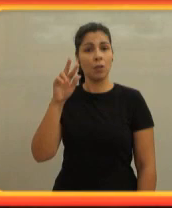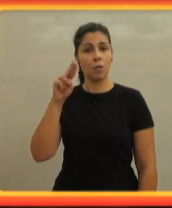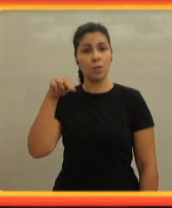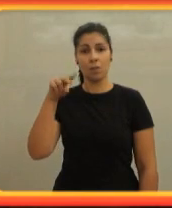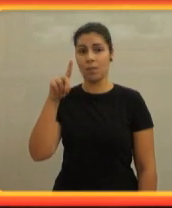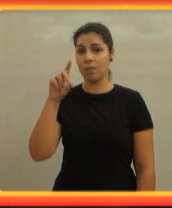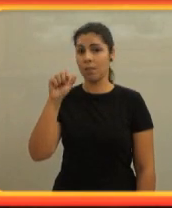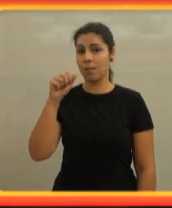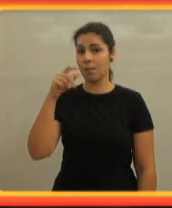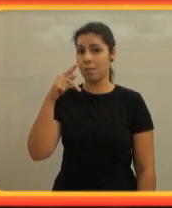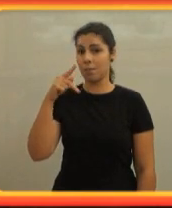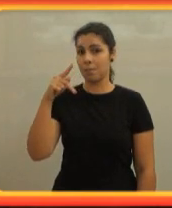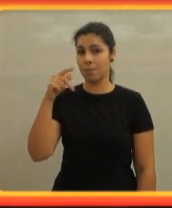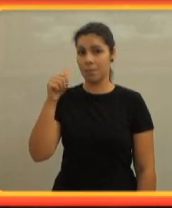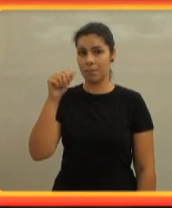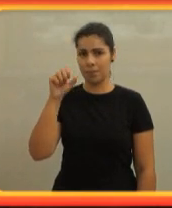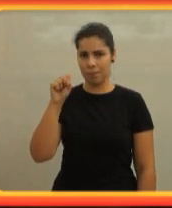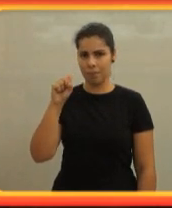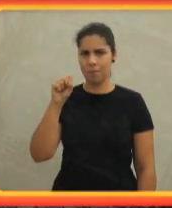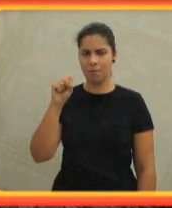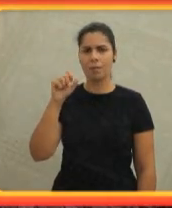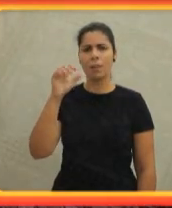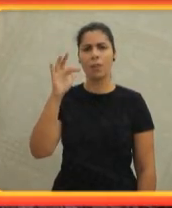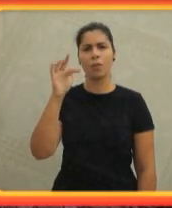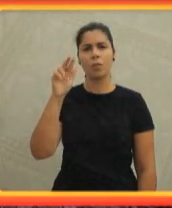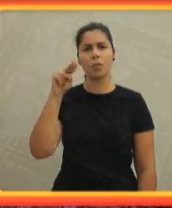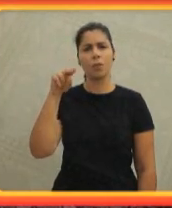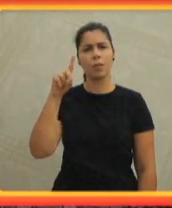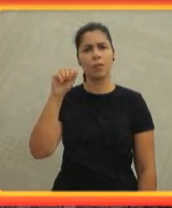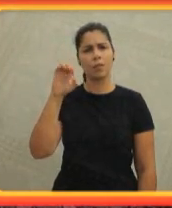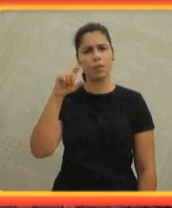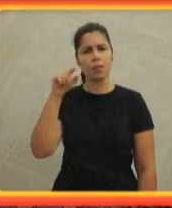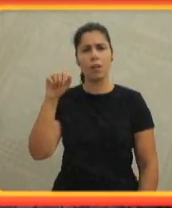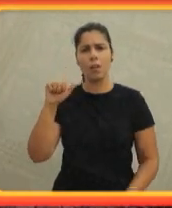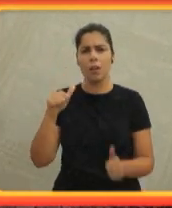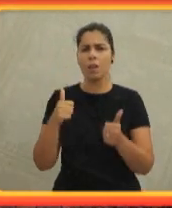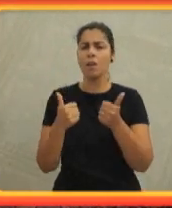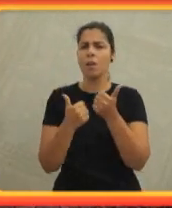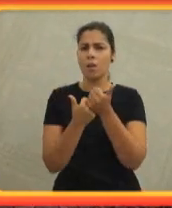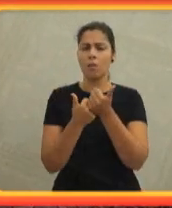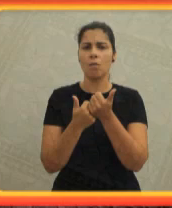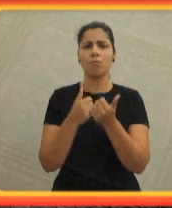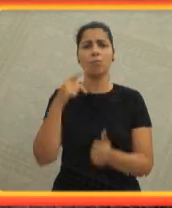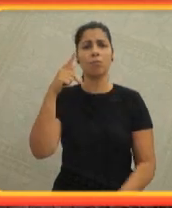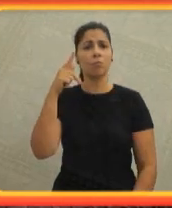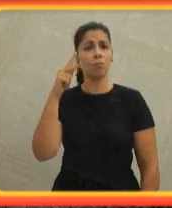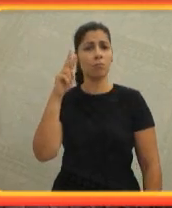Fundapaz, Fundação de Apoio e Promoção do Cão de Assistência. A página da internet é